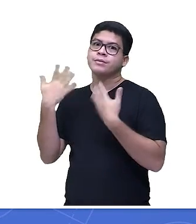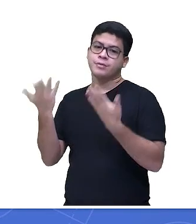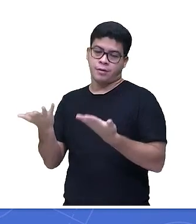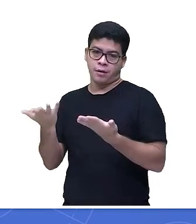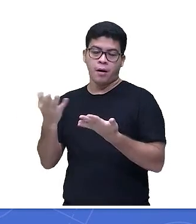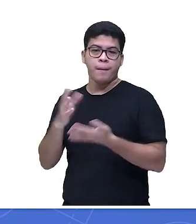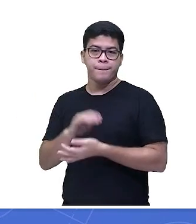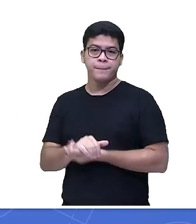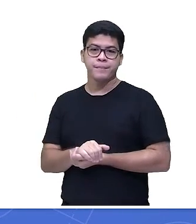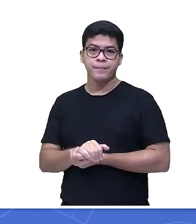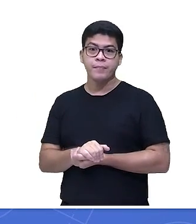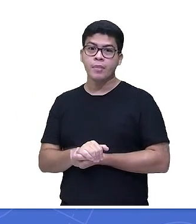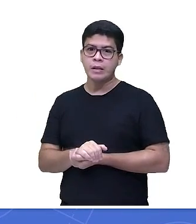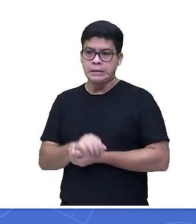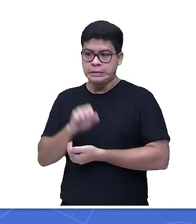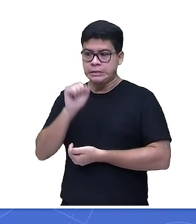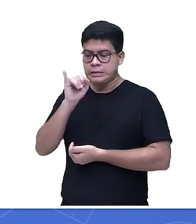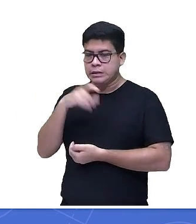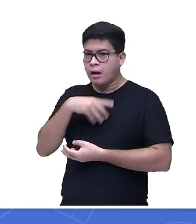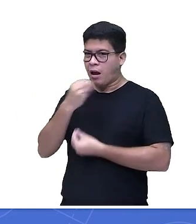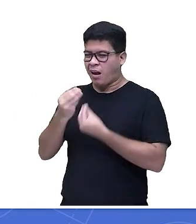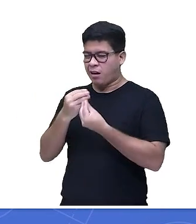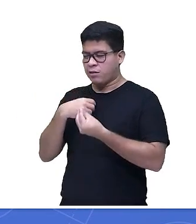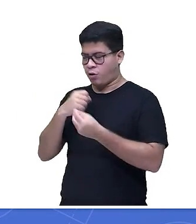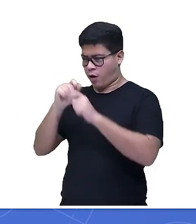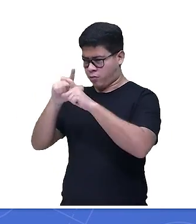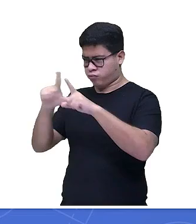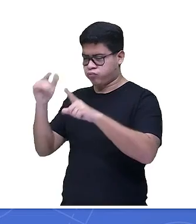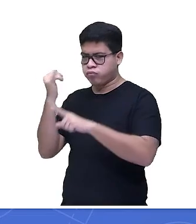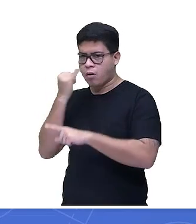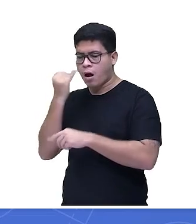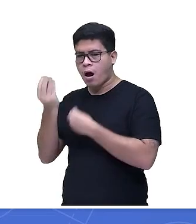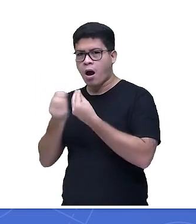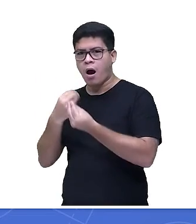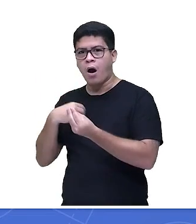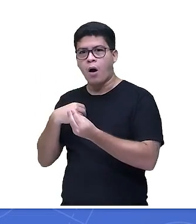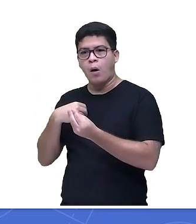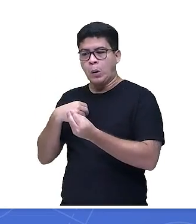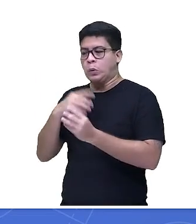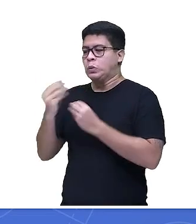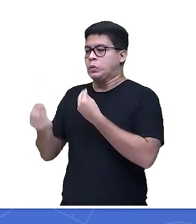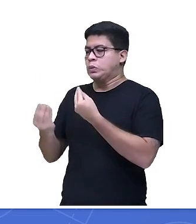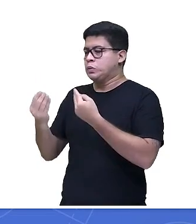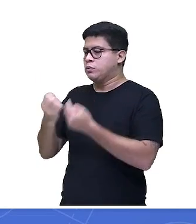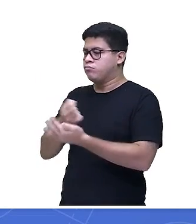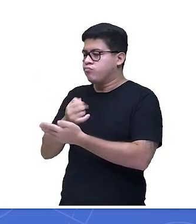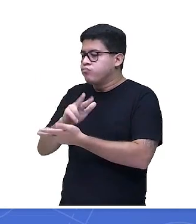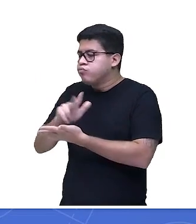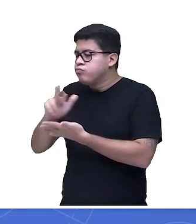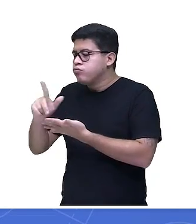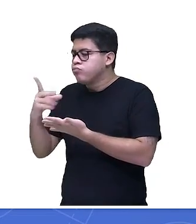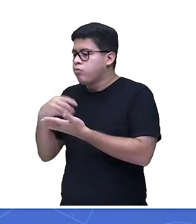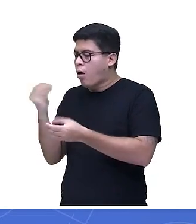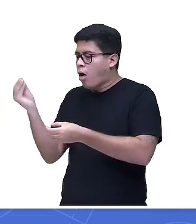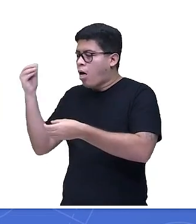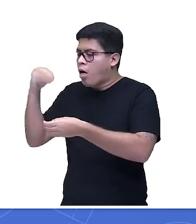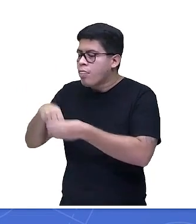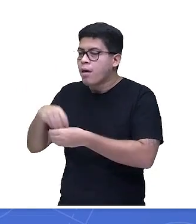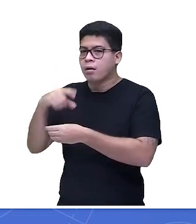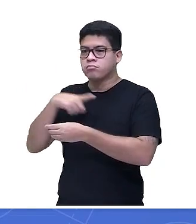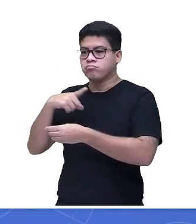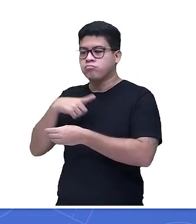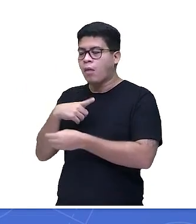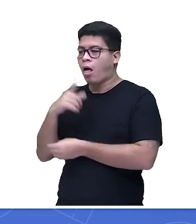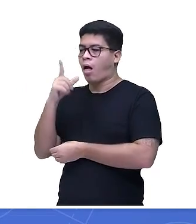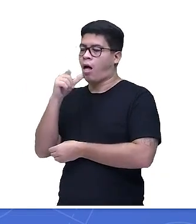né? Então, se não tivesse aquelas informações lá, de alguns constituintes da água mineral, como é que a gente ia saber, né? Ia ter